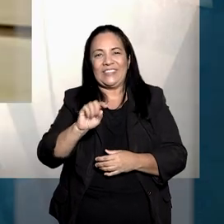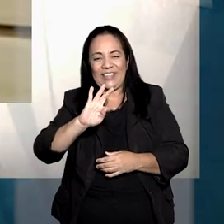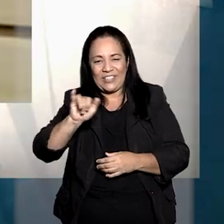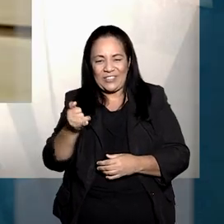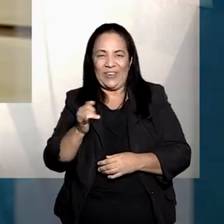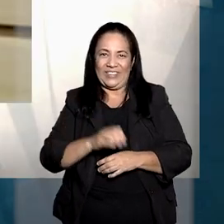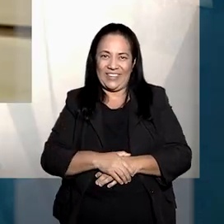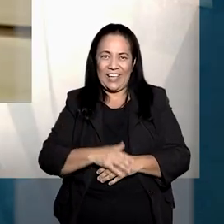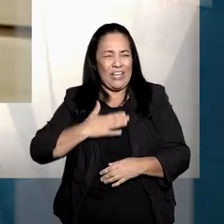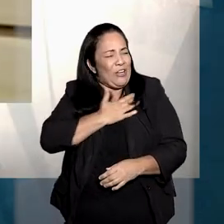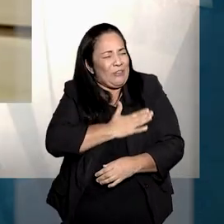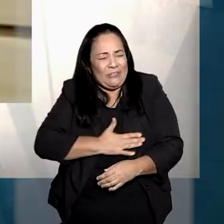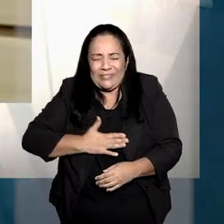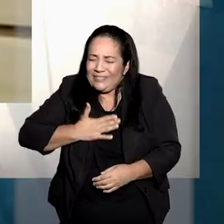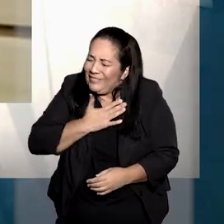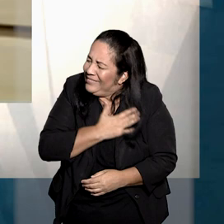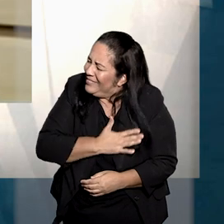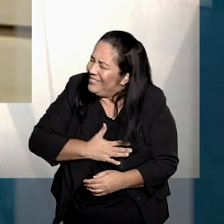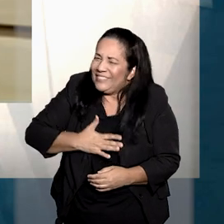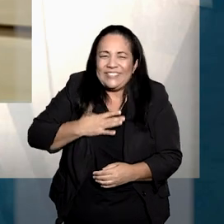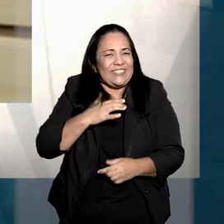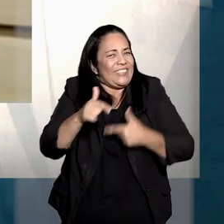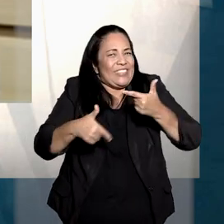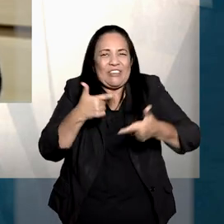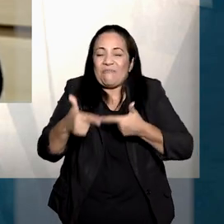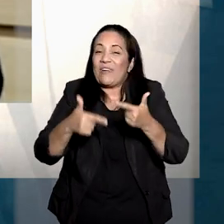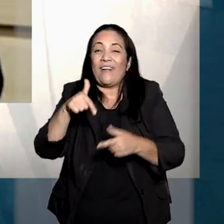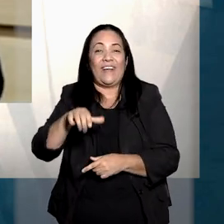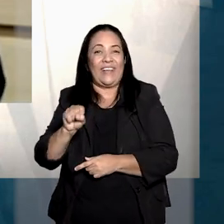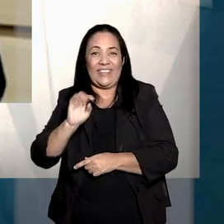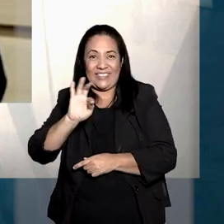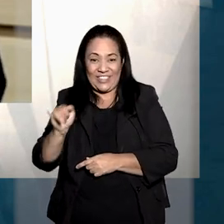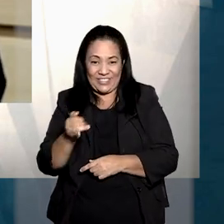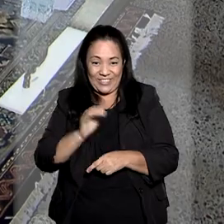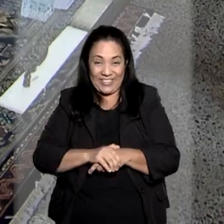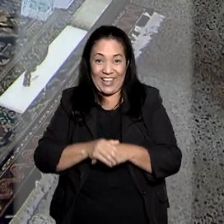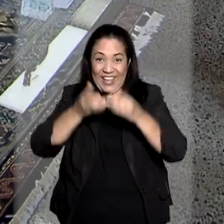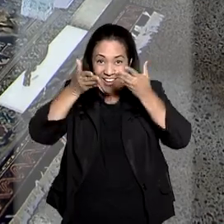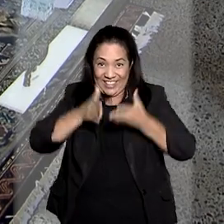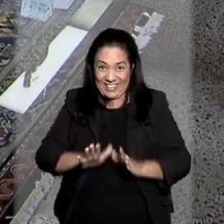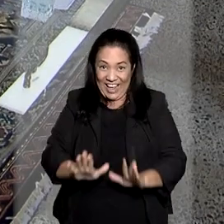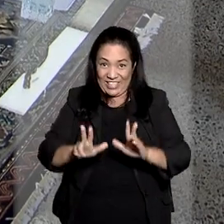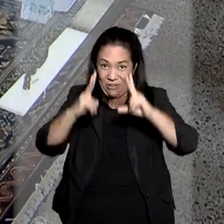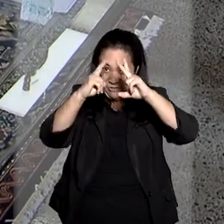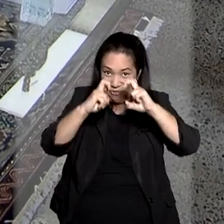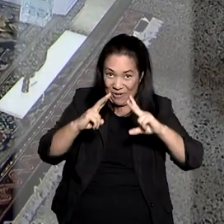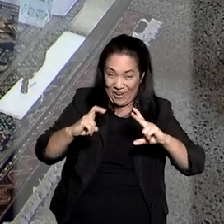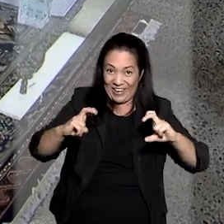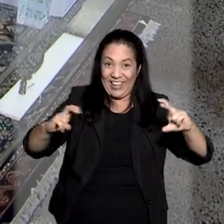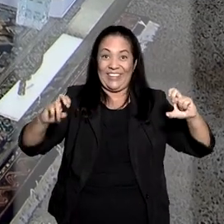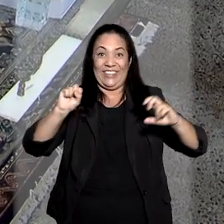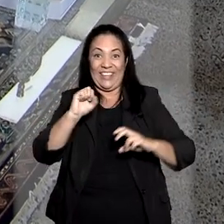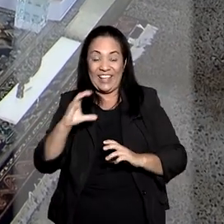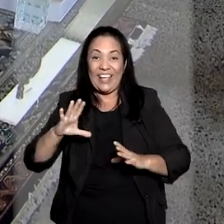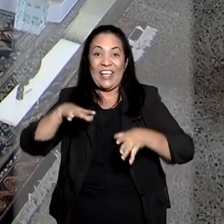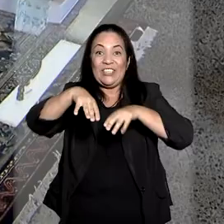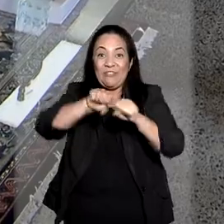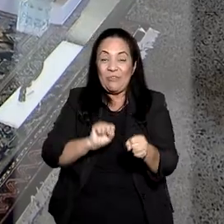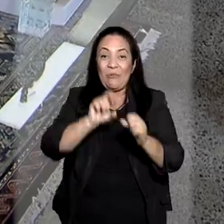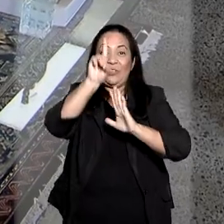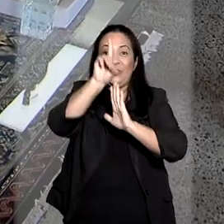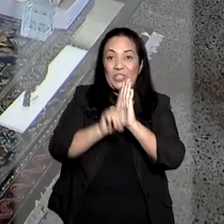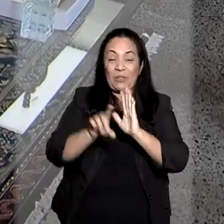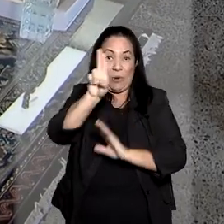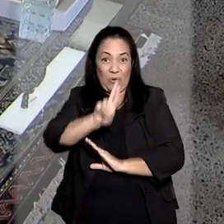STJ gostei muito muito de trabalhar aqui nos períodos Tribunal de Justiça nascida em Florianópolis Jorge Mussi se